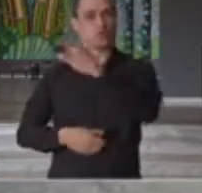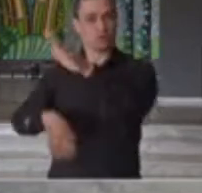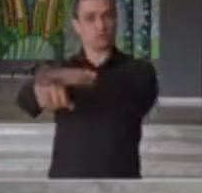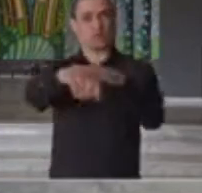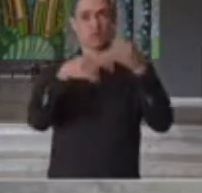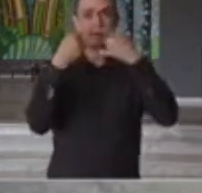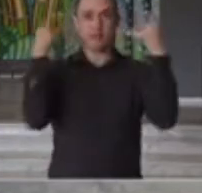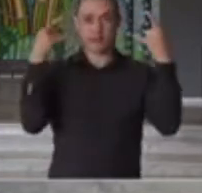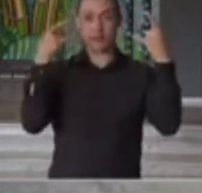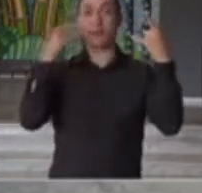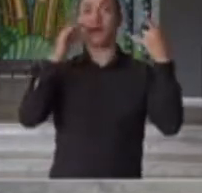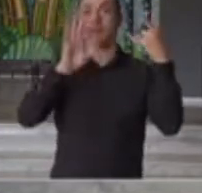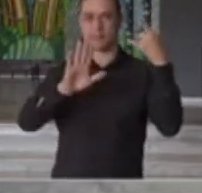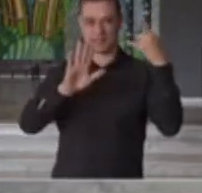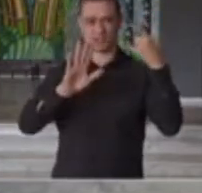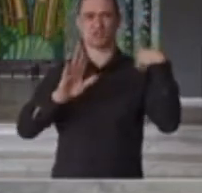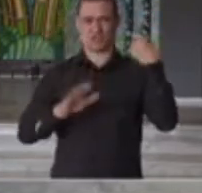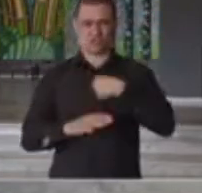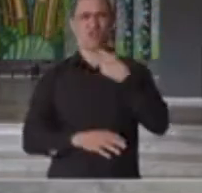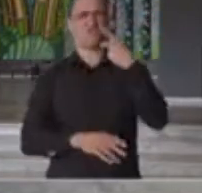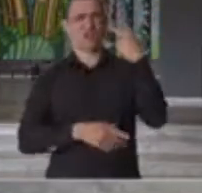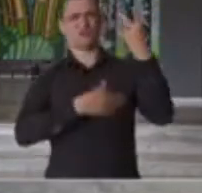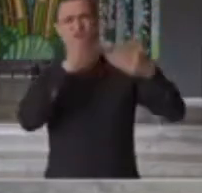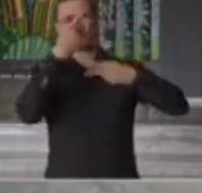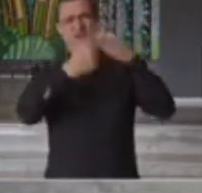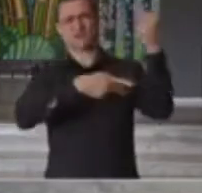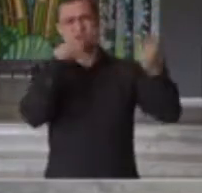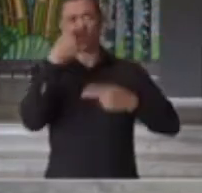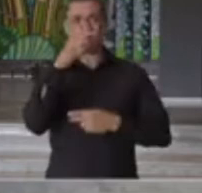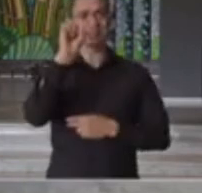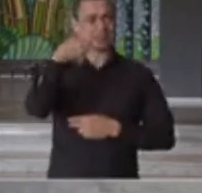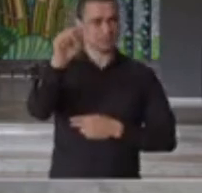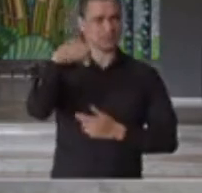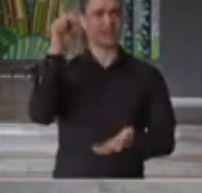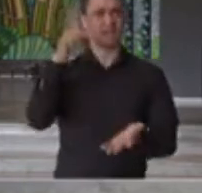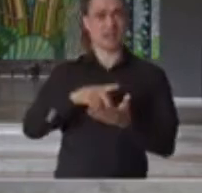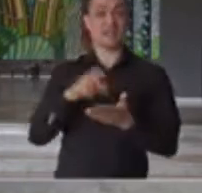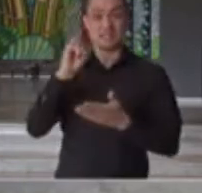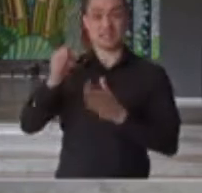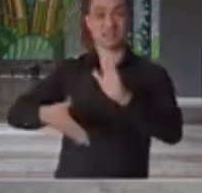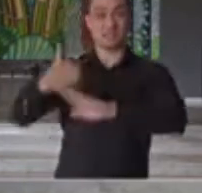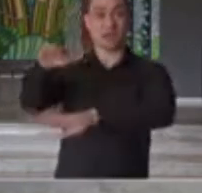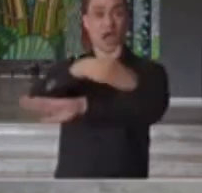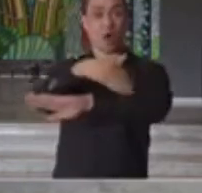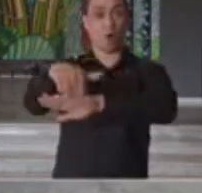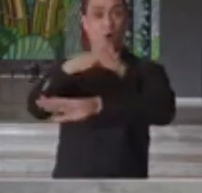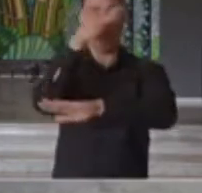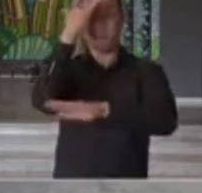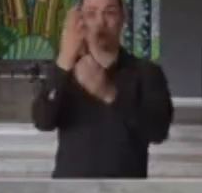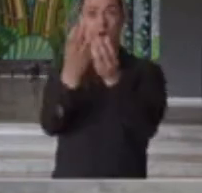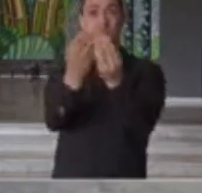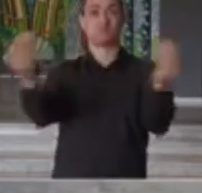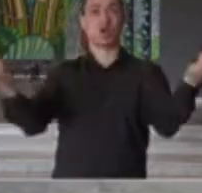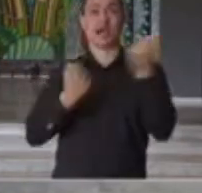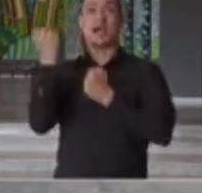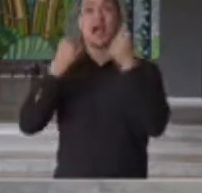A despeito de tudo que nós estamos falando, é verdade. Sai pelas ruas um aumento do número de